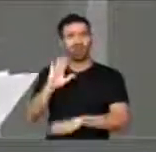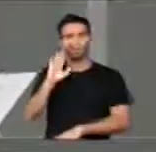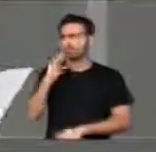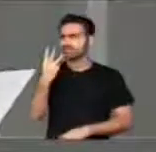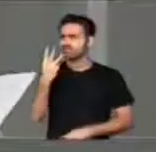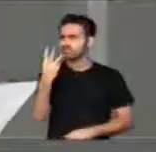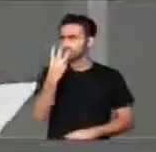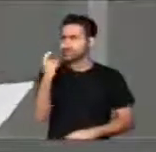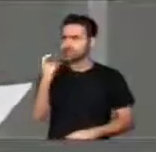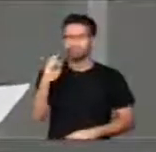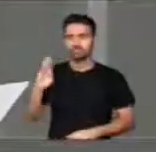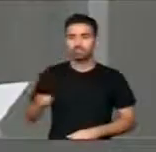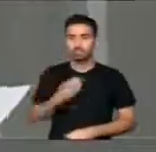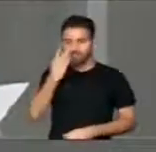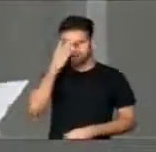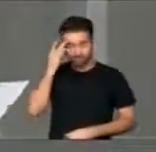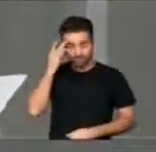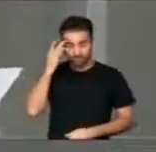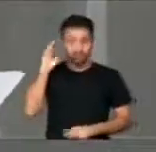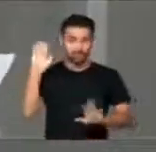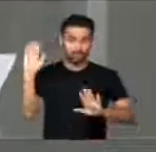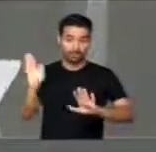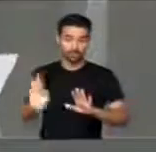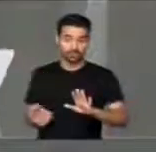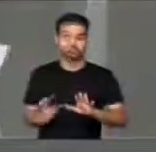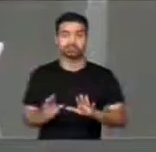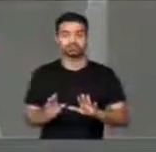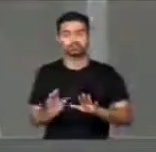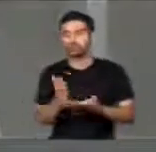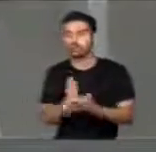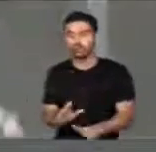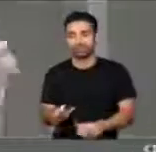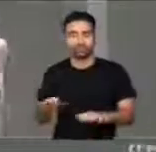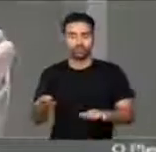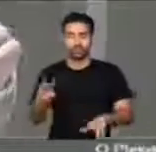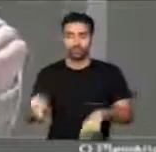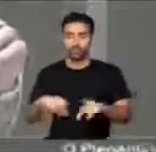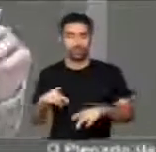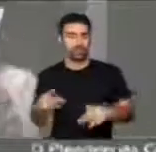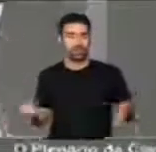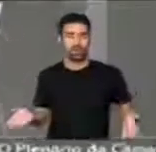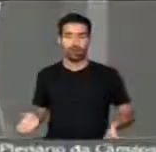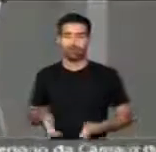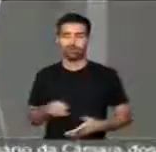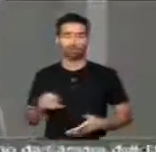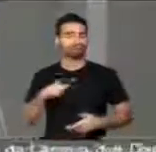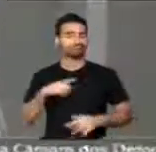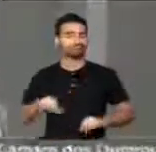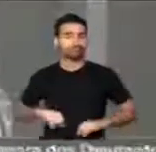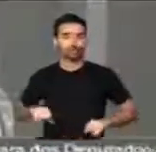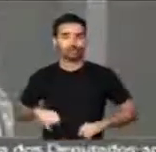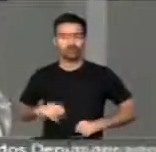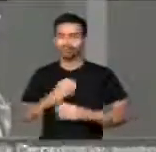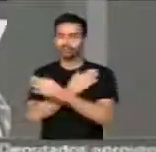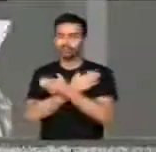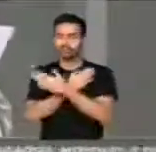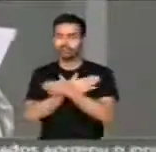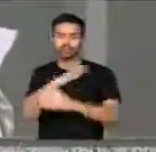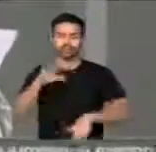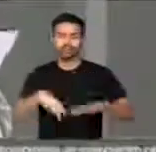milhões de brasileiros que saíram da pobreza. Sobre eles recai agora o fantasma do desemprego e o risco de